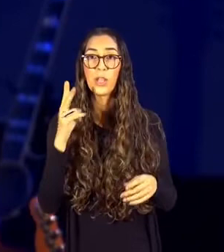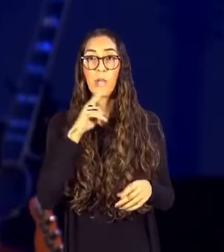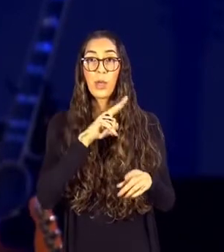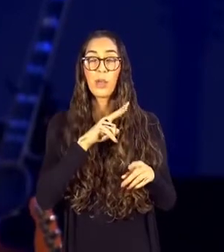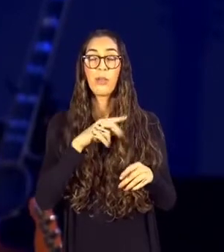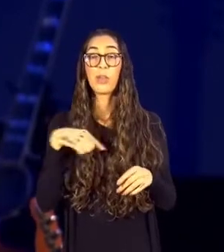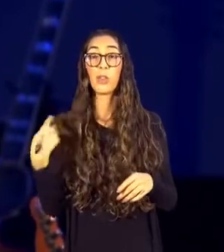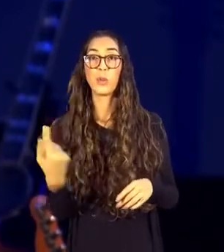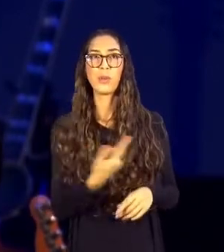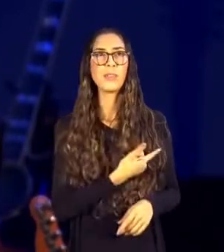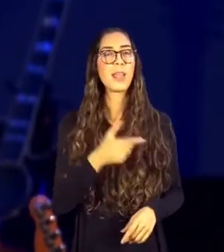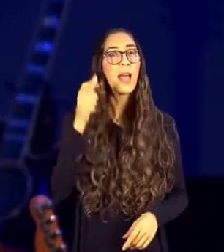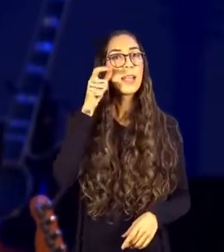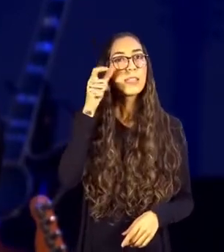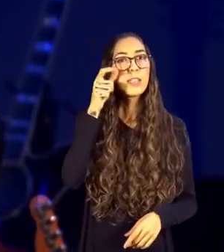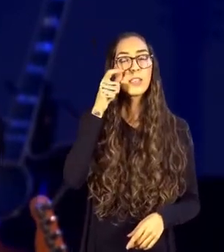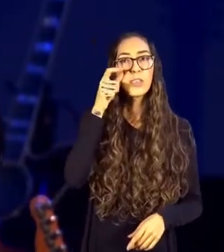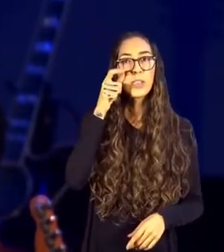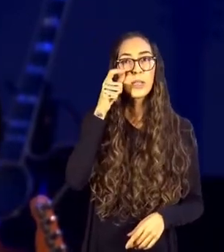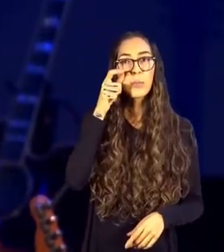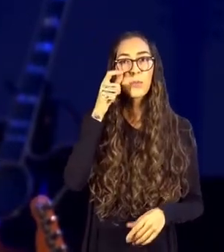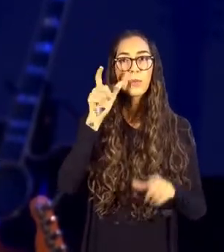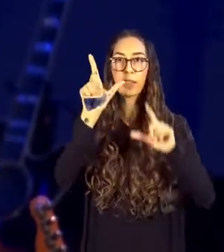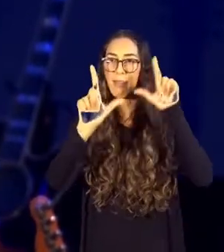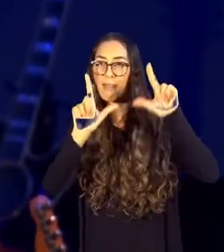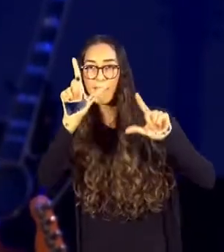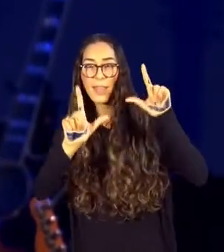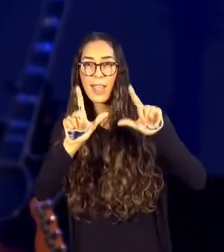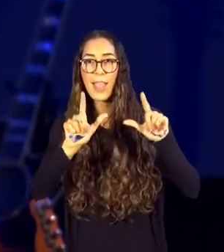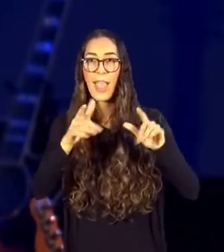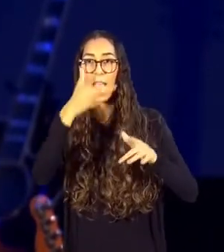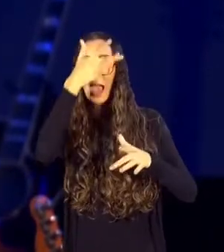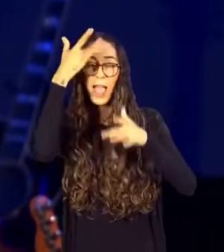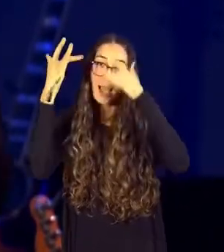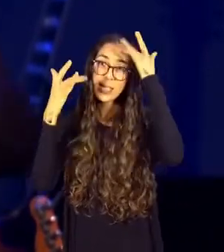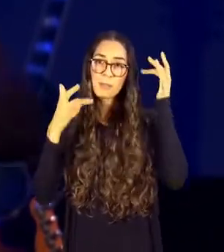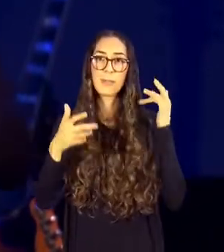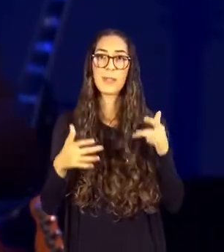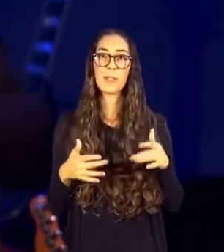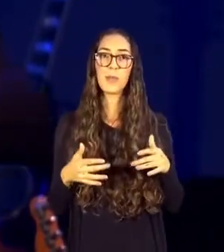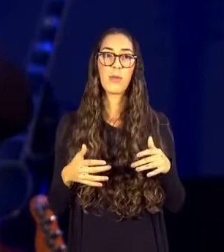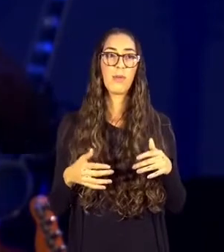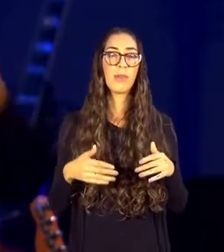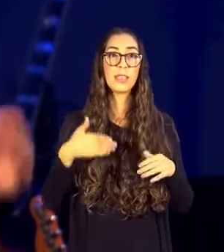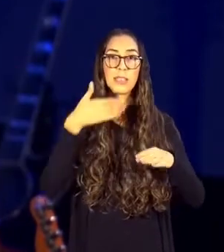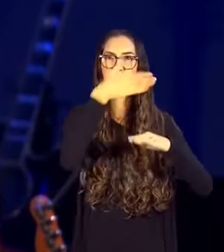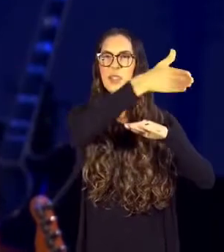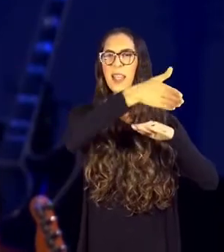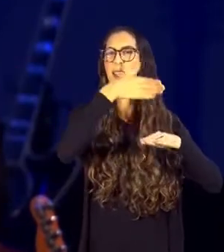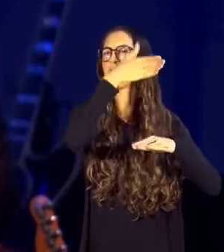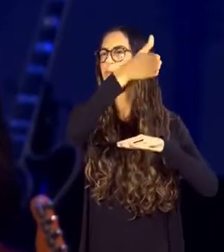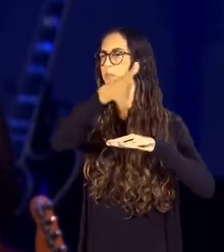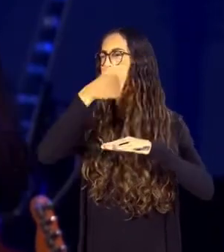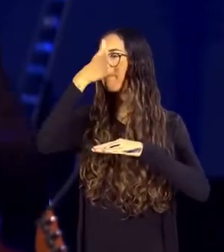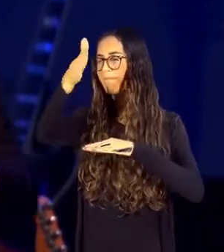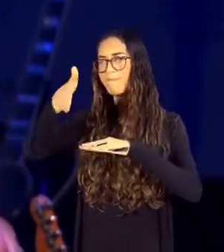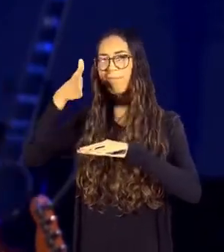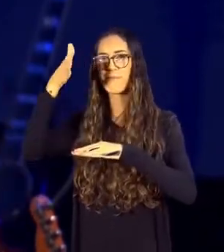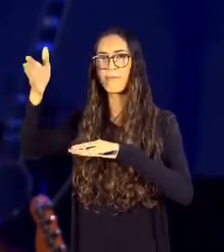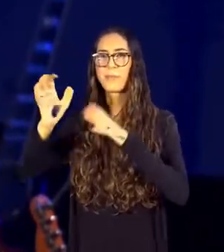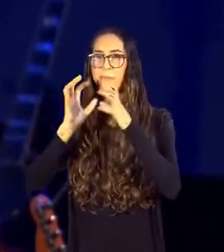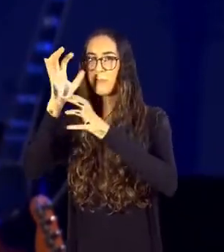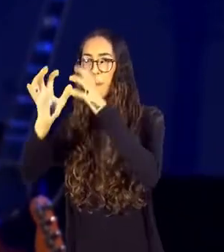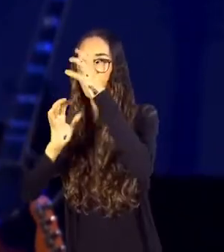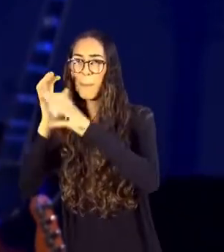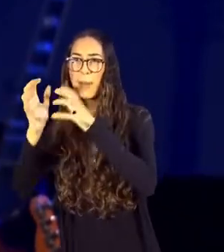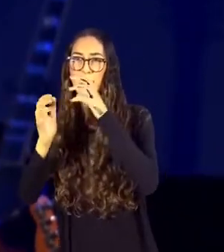muitos drogados, parece uma coisa que não tem sentido, uma ira, uma revolta, uma falta de